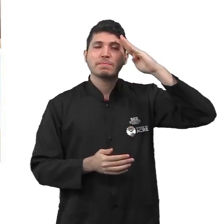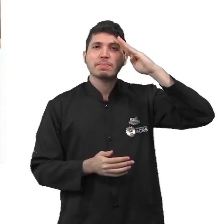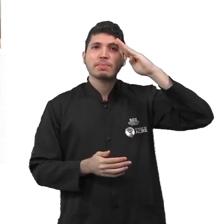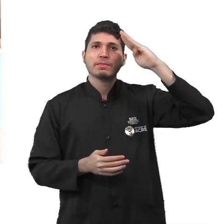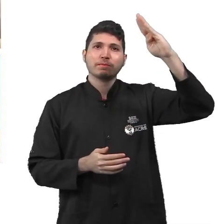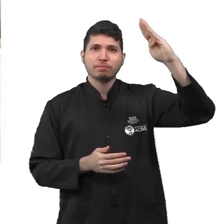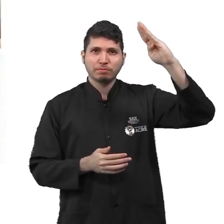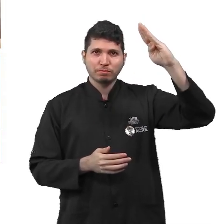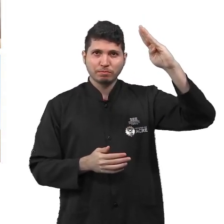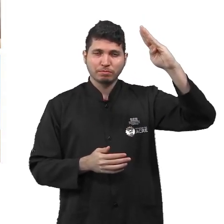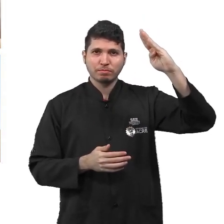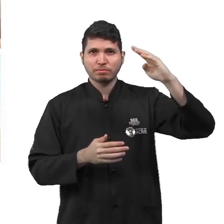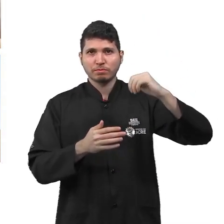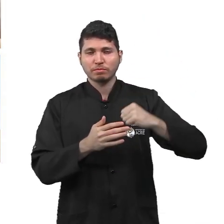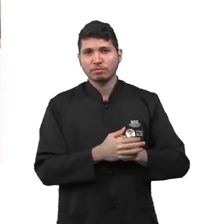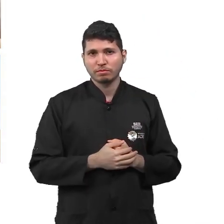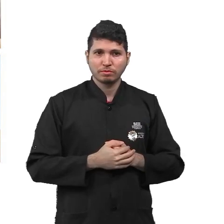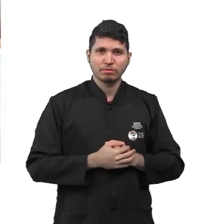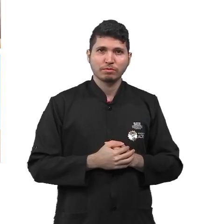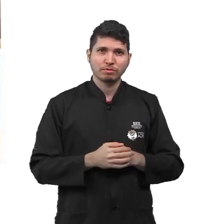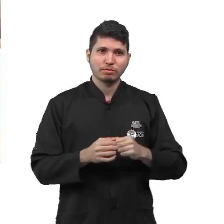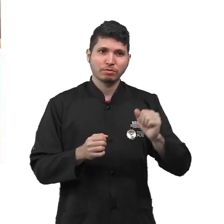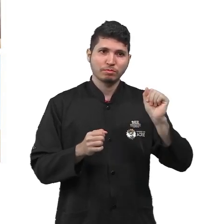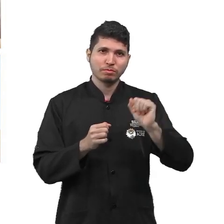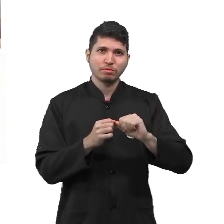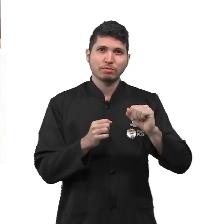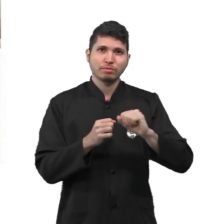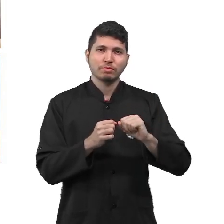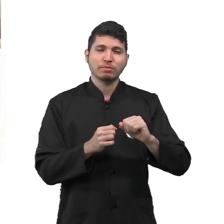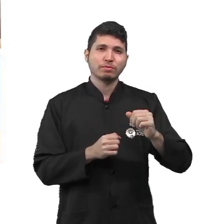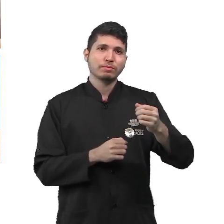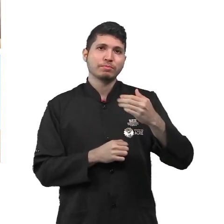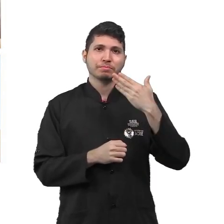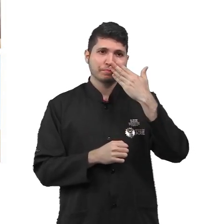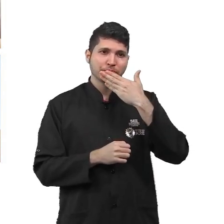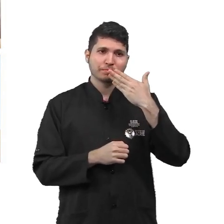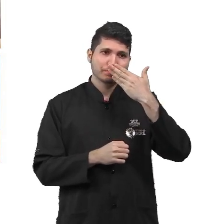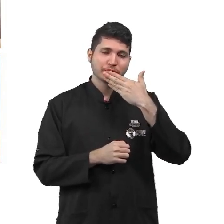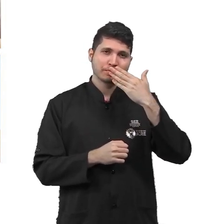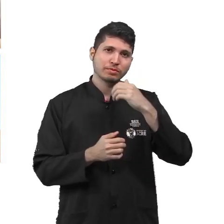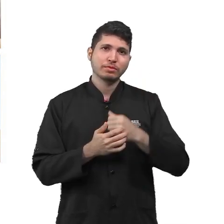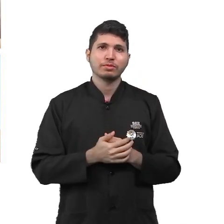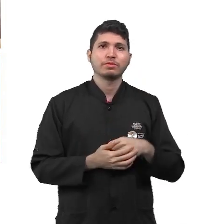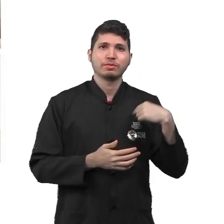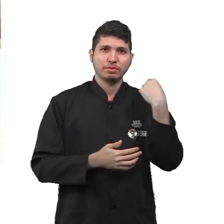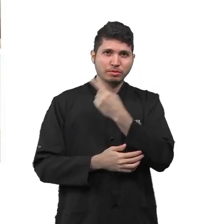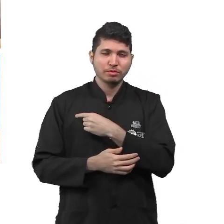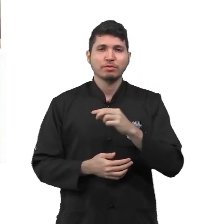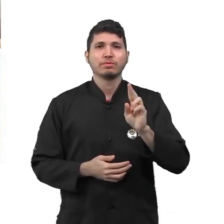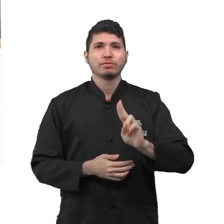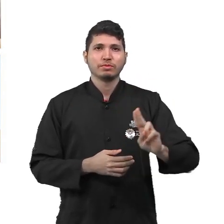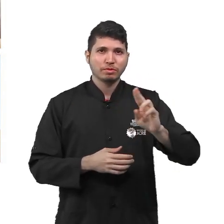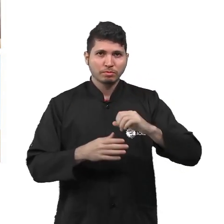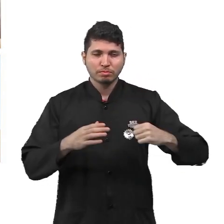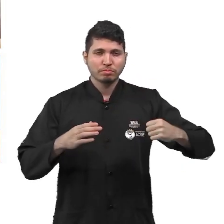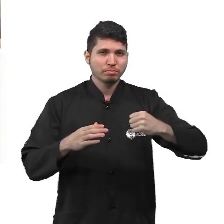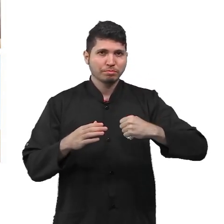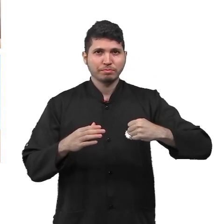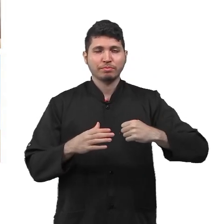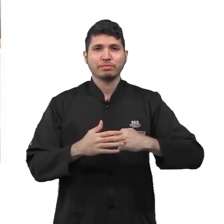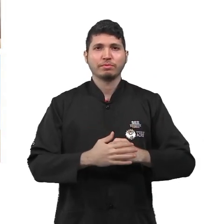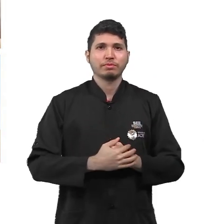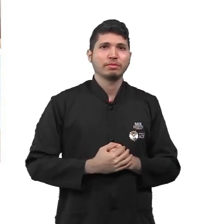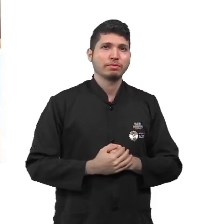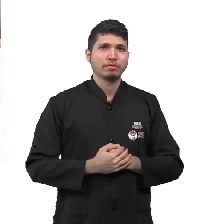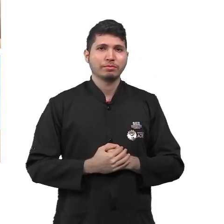a principal fonte da produção de açúcar, esse açúcar que a gente costuma utilizar ali na nossa culinária. Assim como